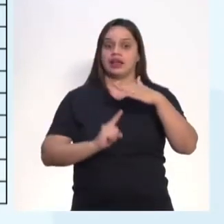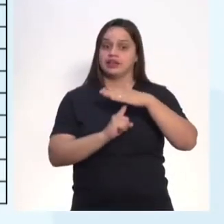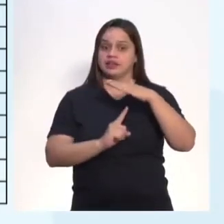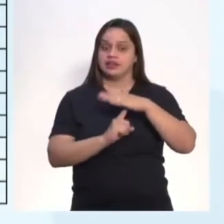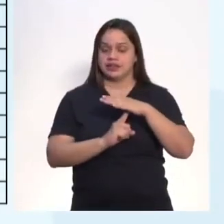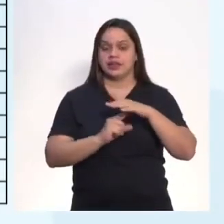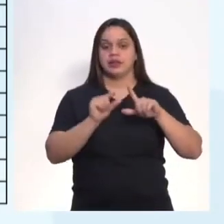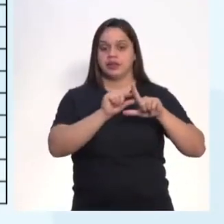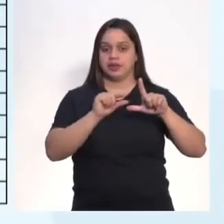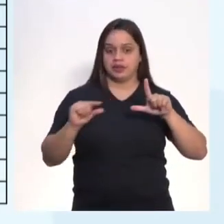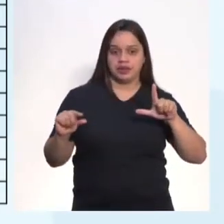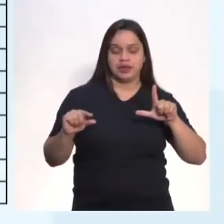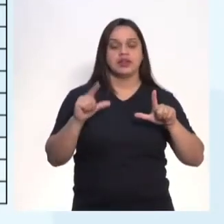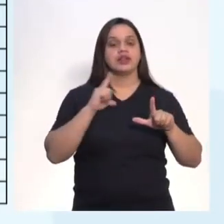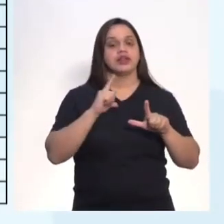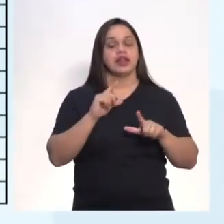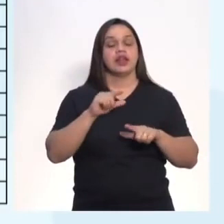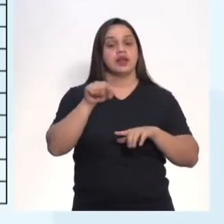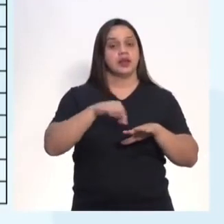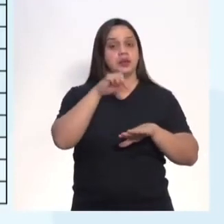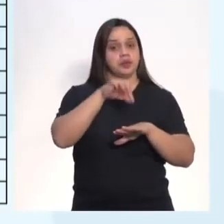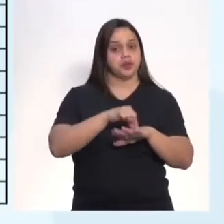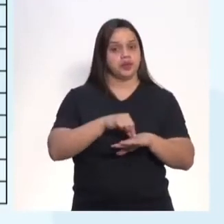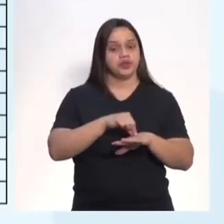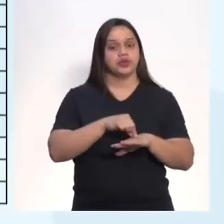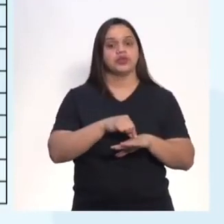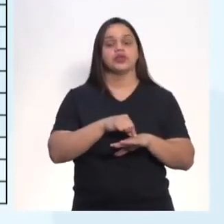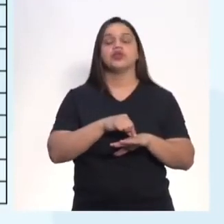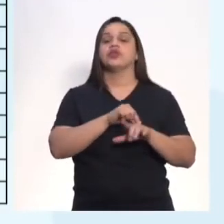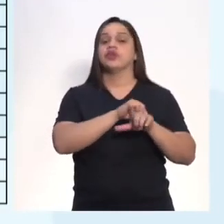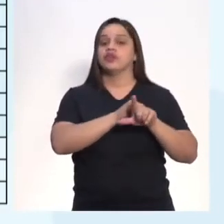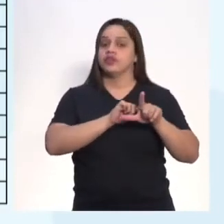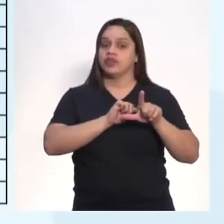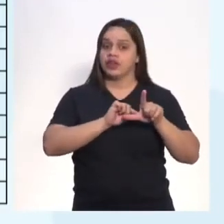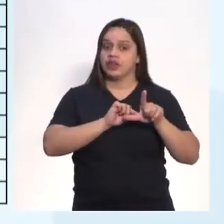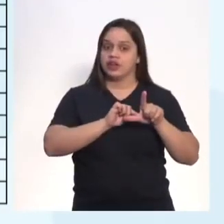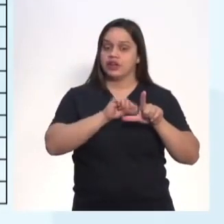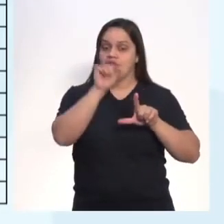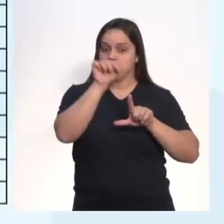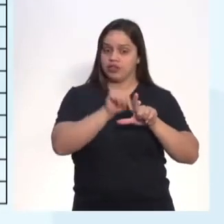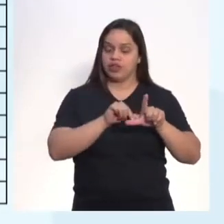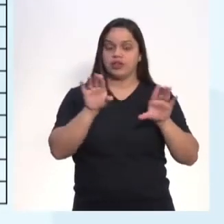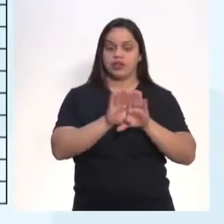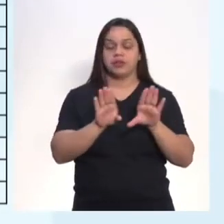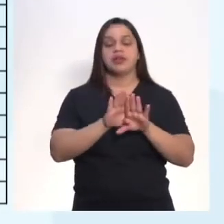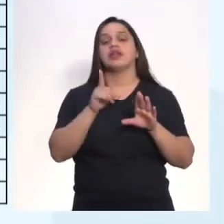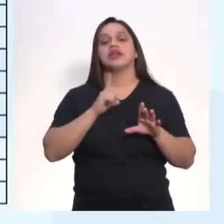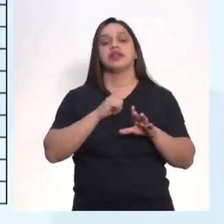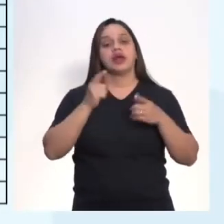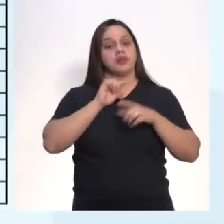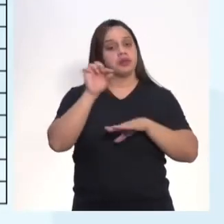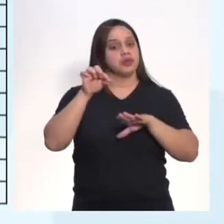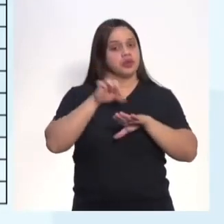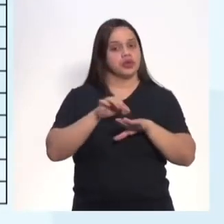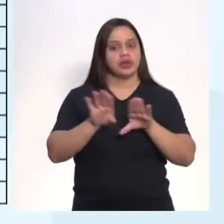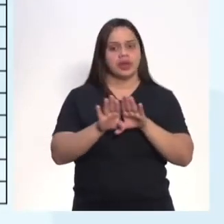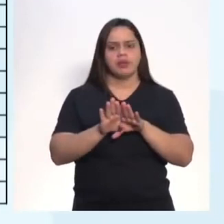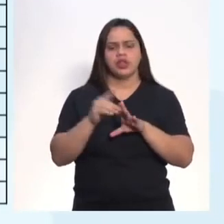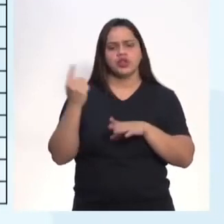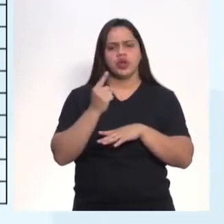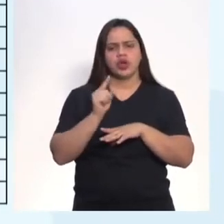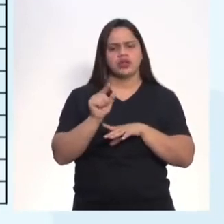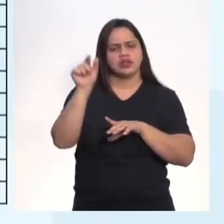na horizontal, e mosquito na vertical. E lá no canto, teia sozinha